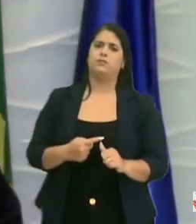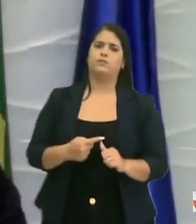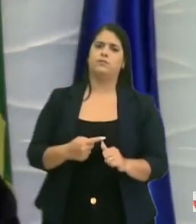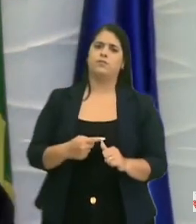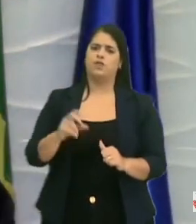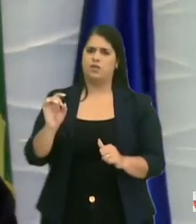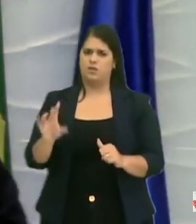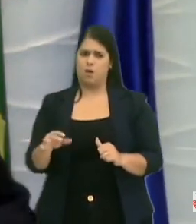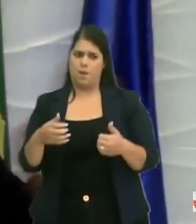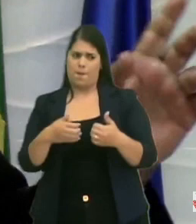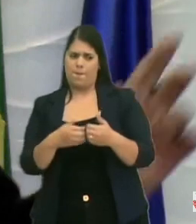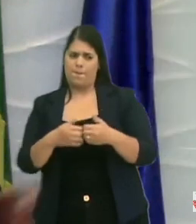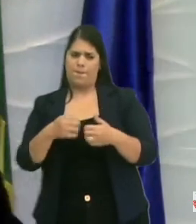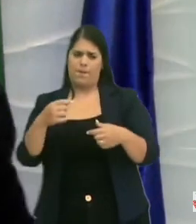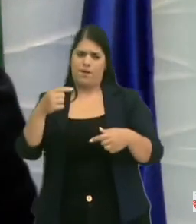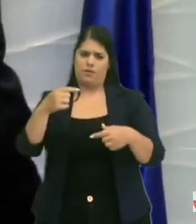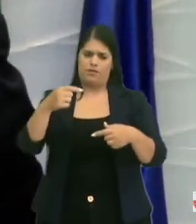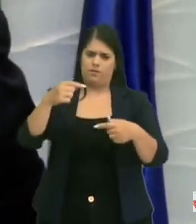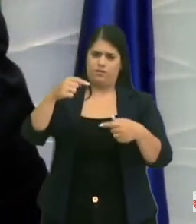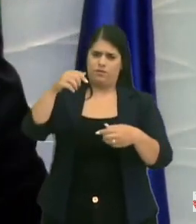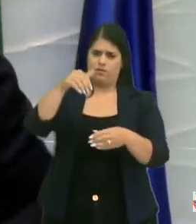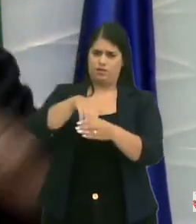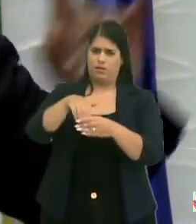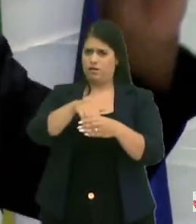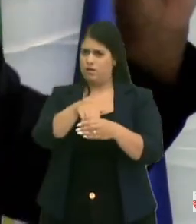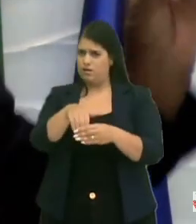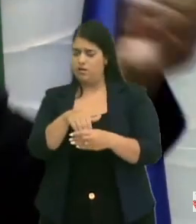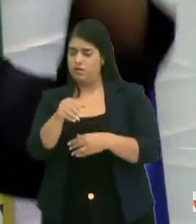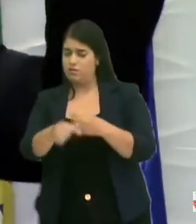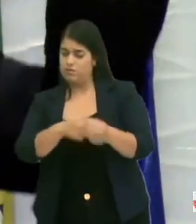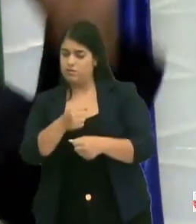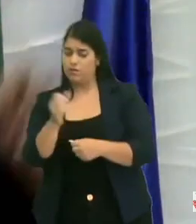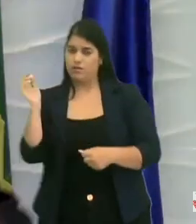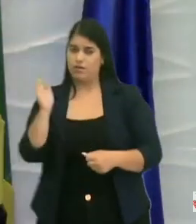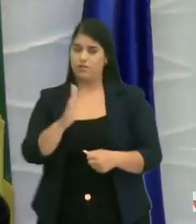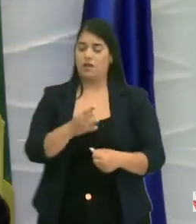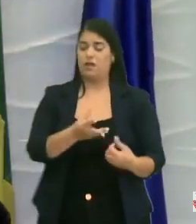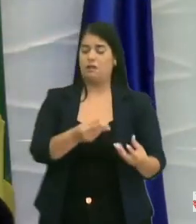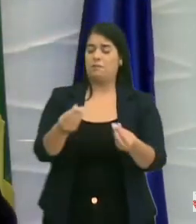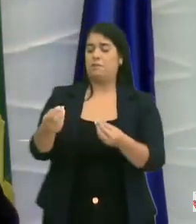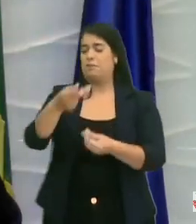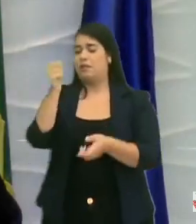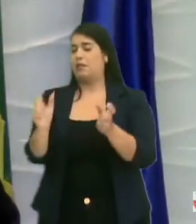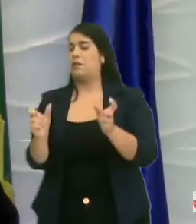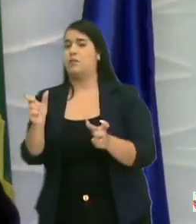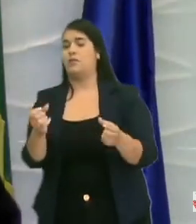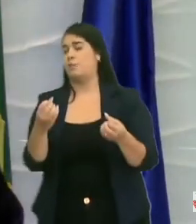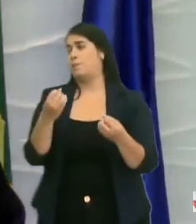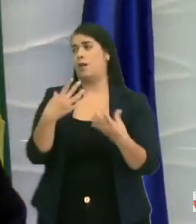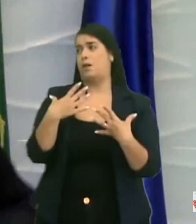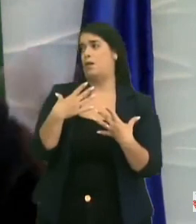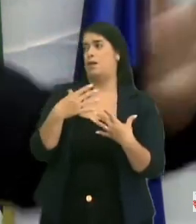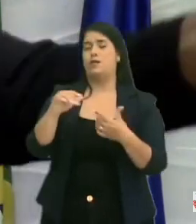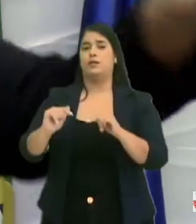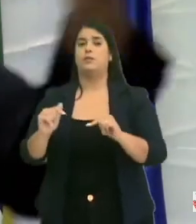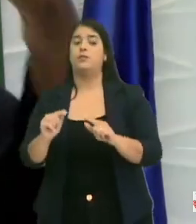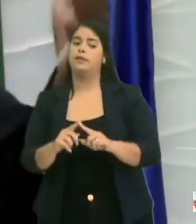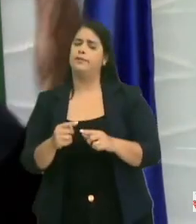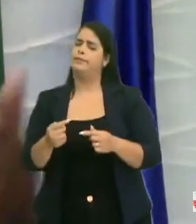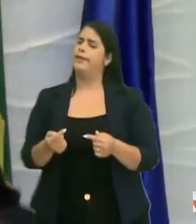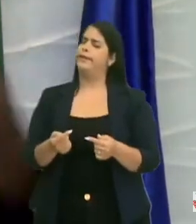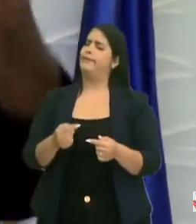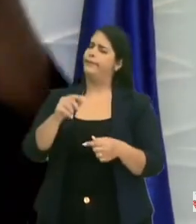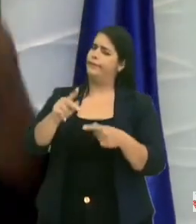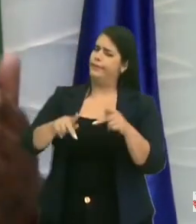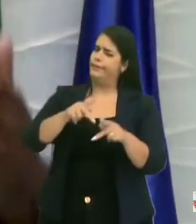véspera da eleição. Para o ano, vai aparecer nem muita gente dizendo que é bom, que está ali. Mas será que o